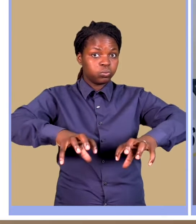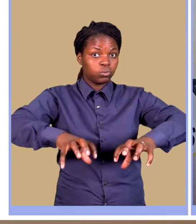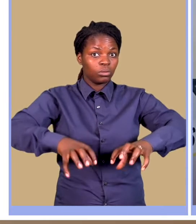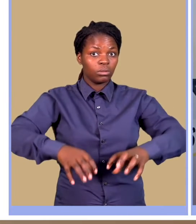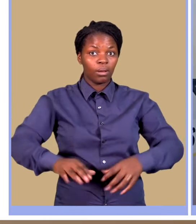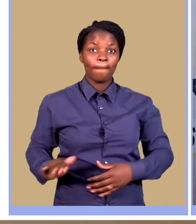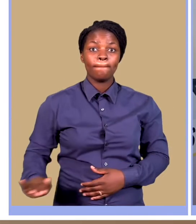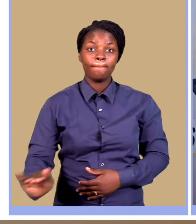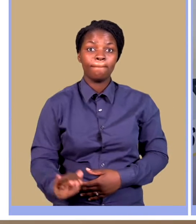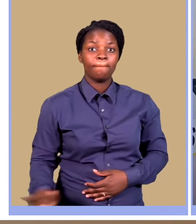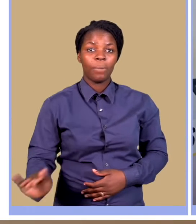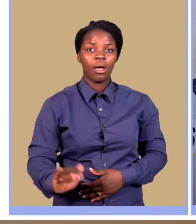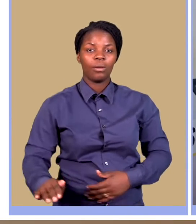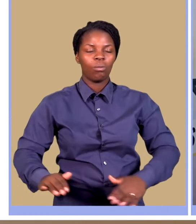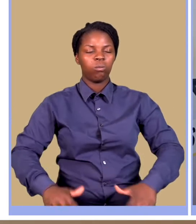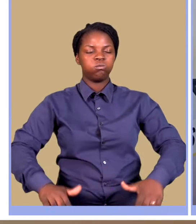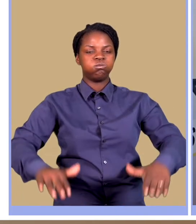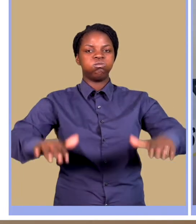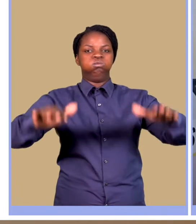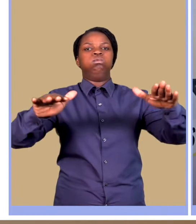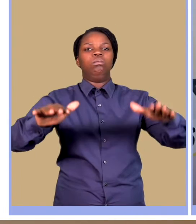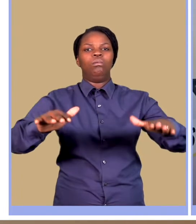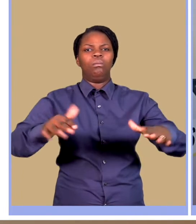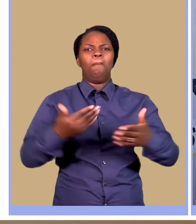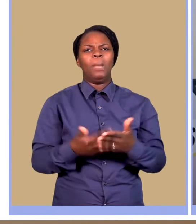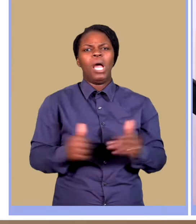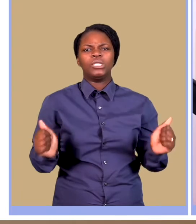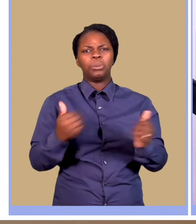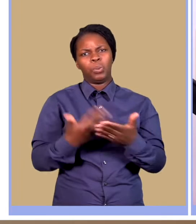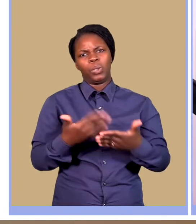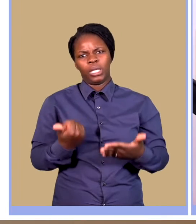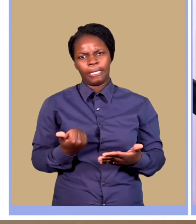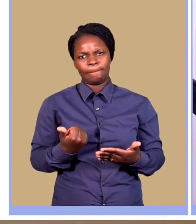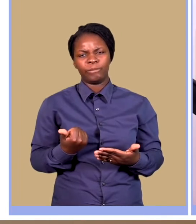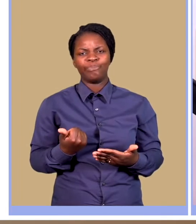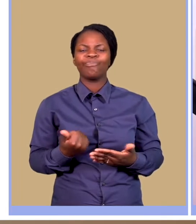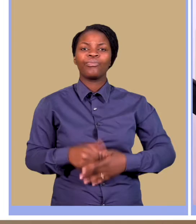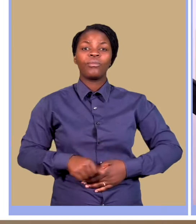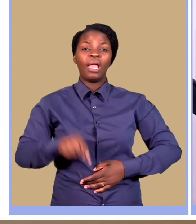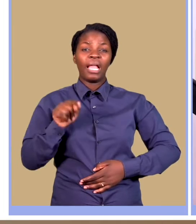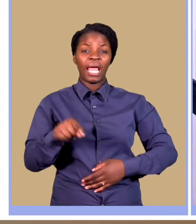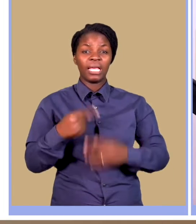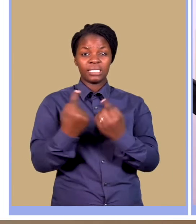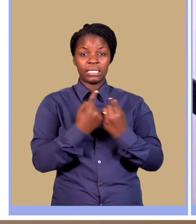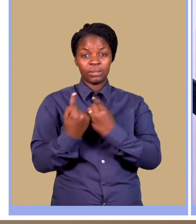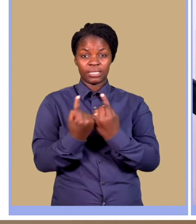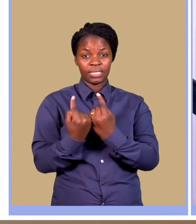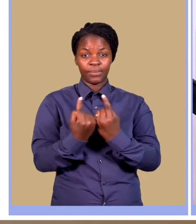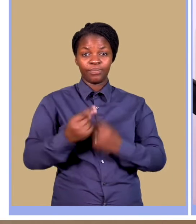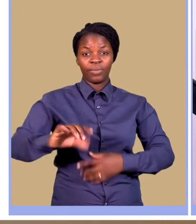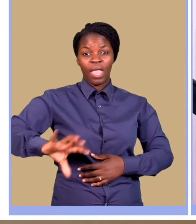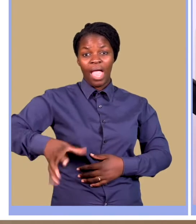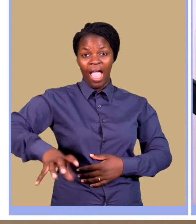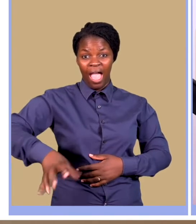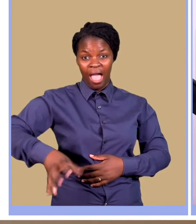inundados? Aquele percurso da água, aquele percurso de drenagem, que devia ser o próprio percurso da